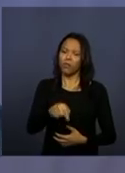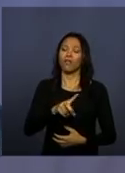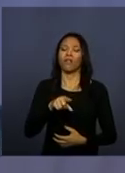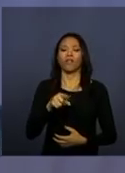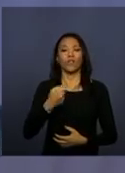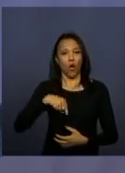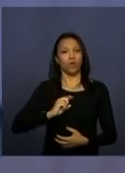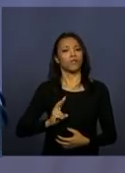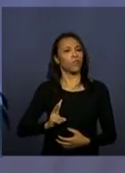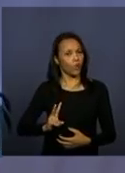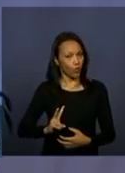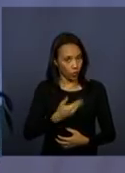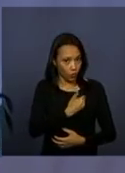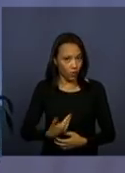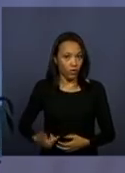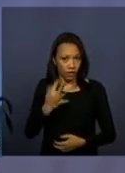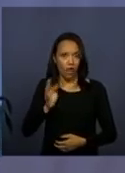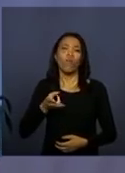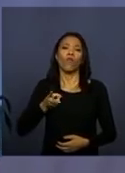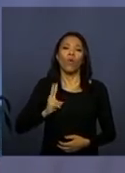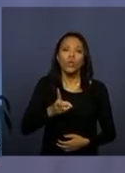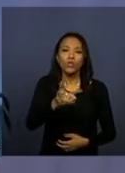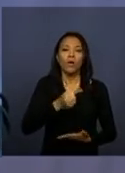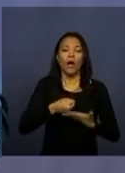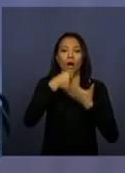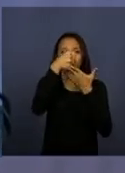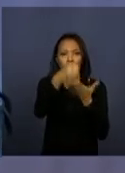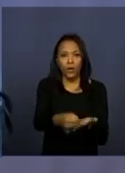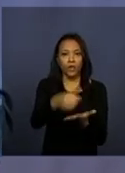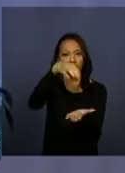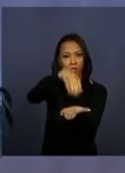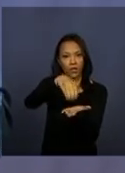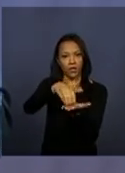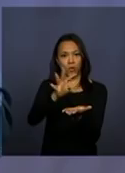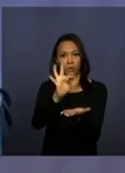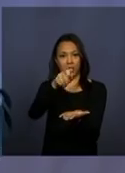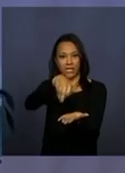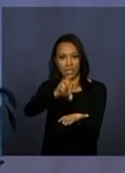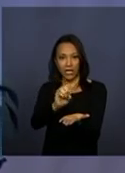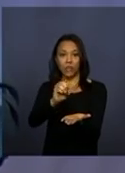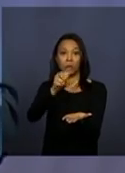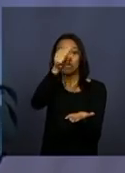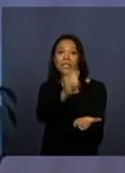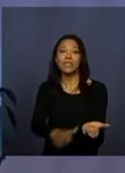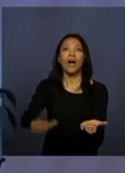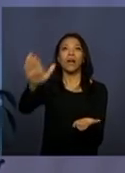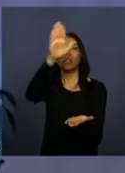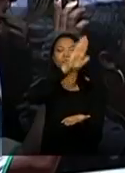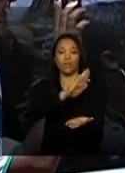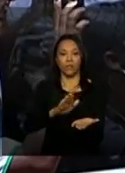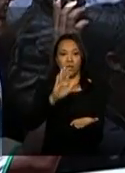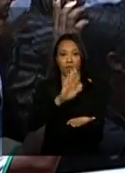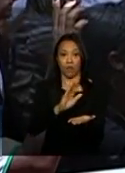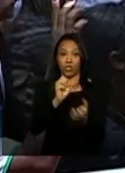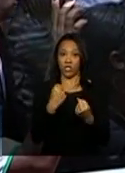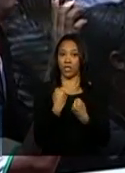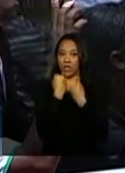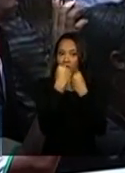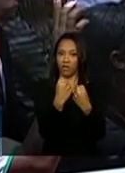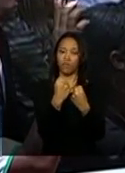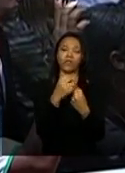continuaremos apoiando o Centro Nacional de Defesa dos Direitos Humanos